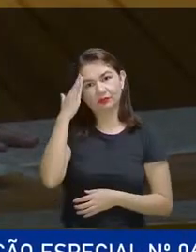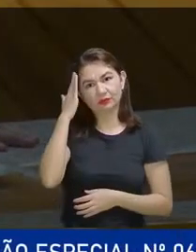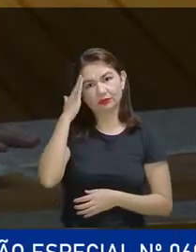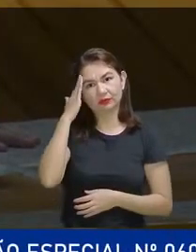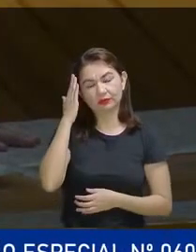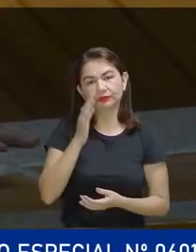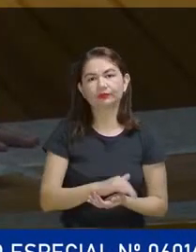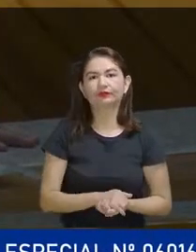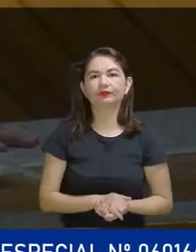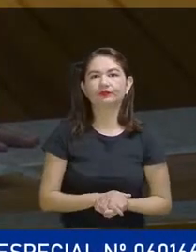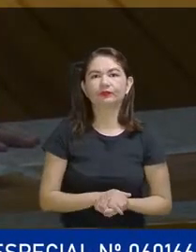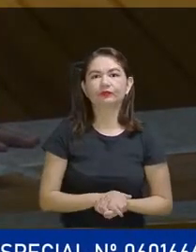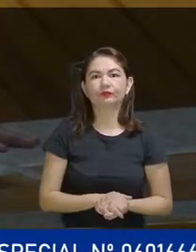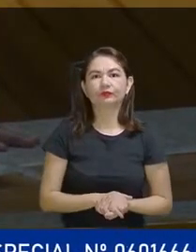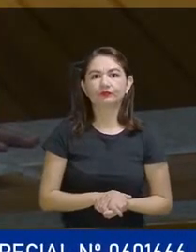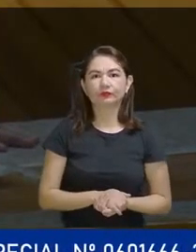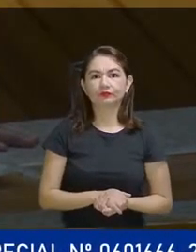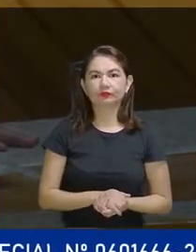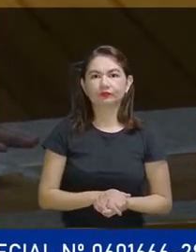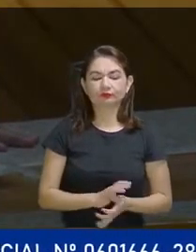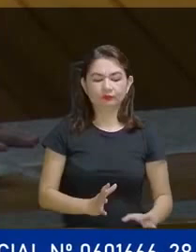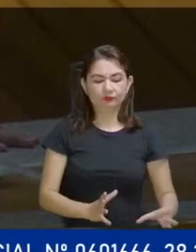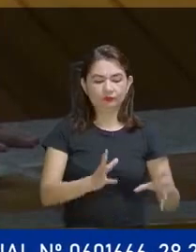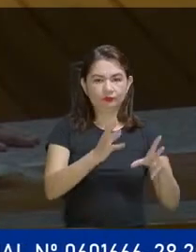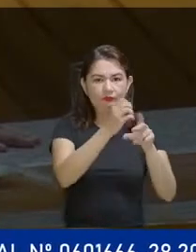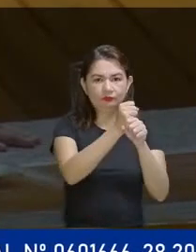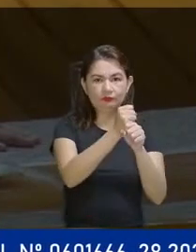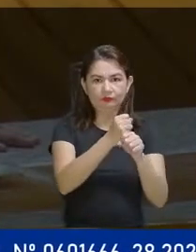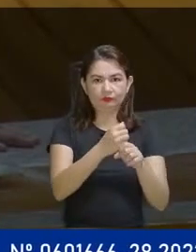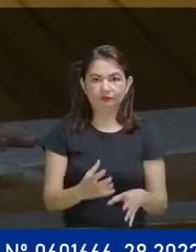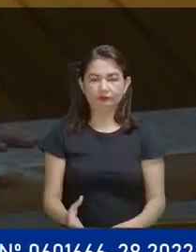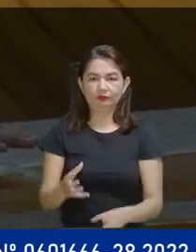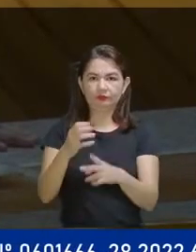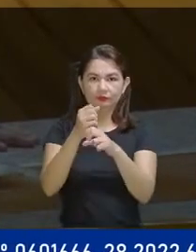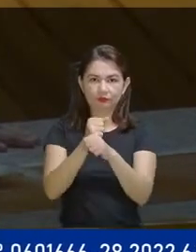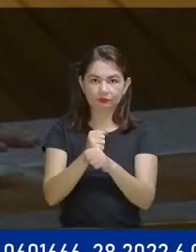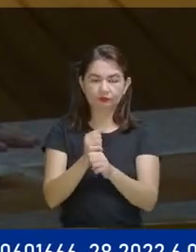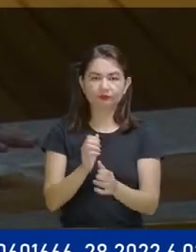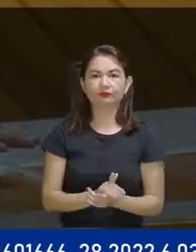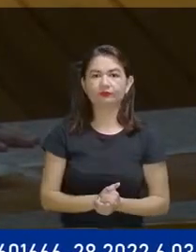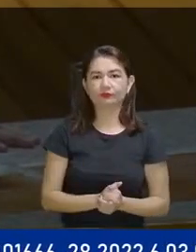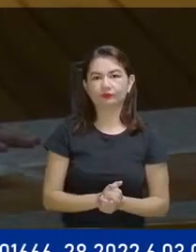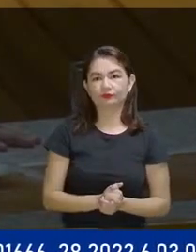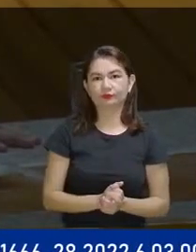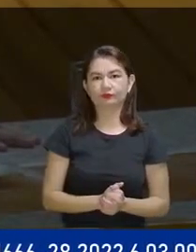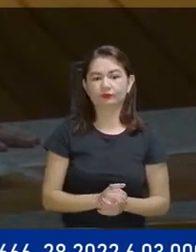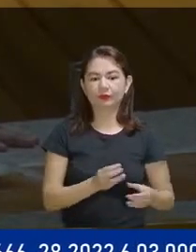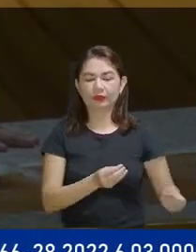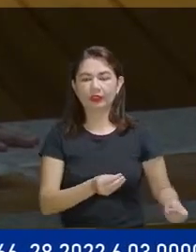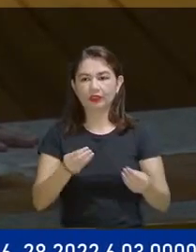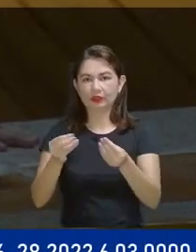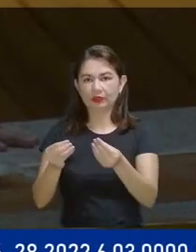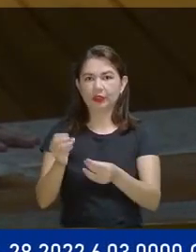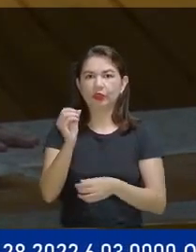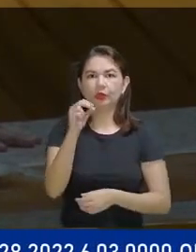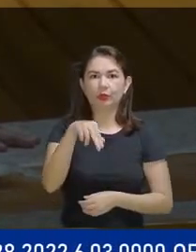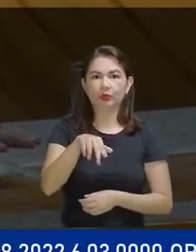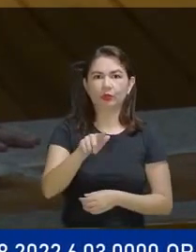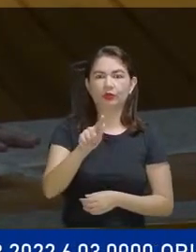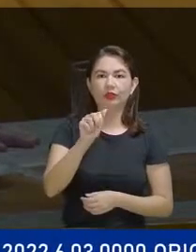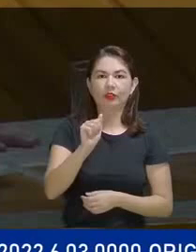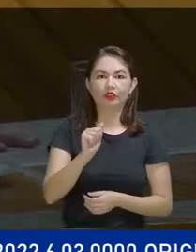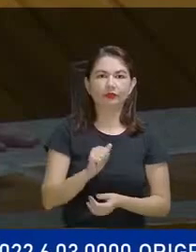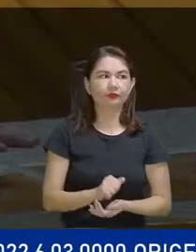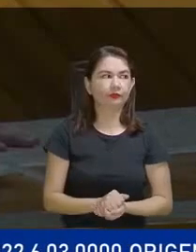que aquelas cestas básicas, supostamente, que seriam destinadas para a filantropia, elas não tinham essa